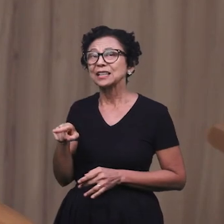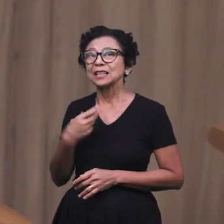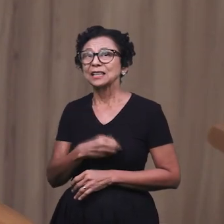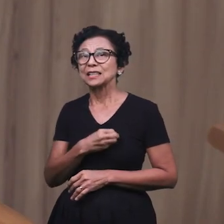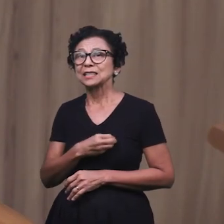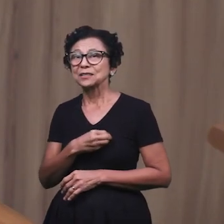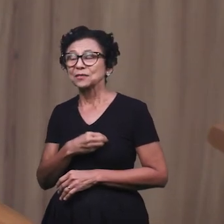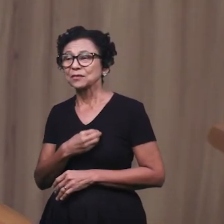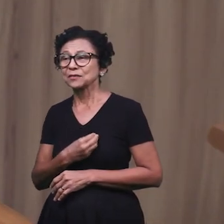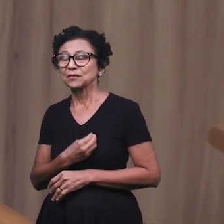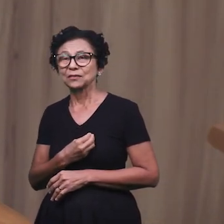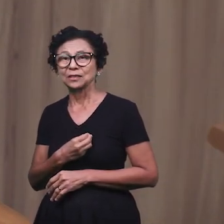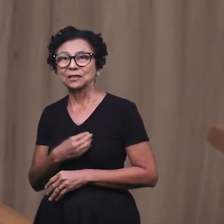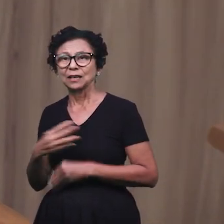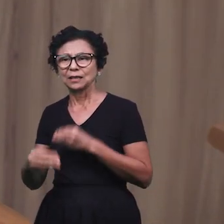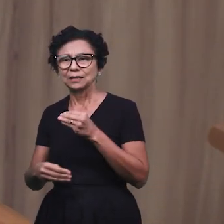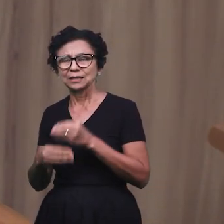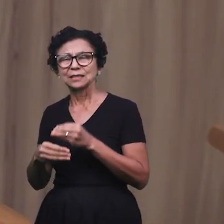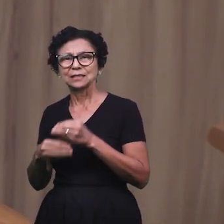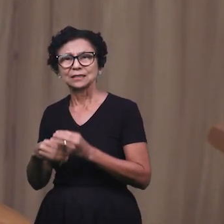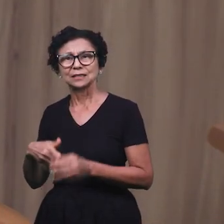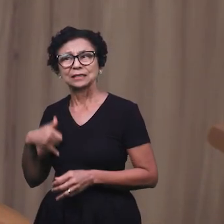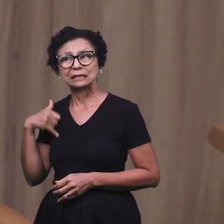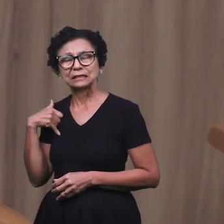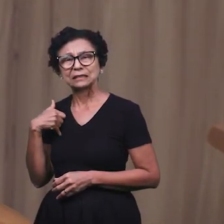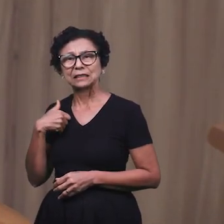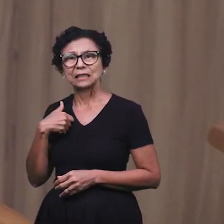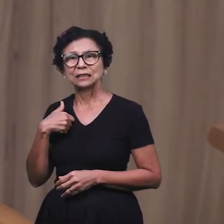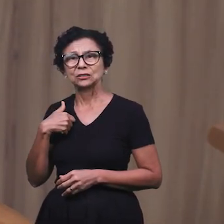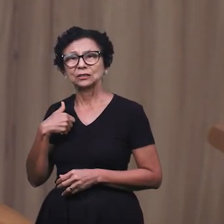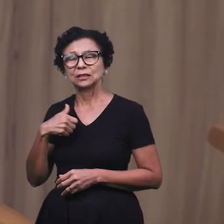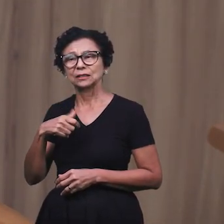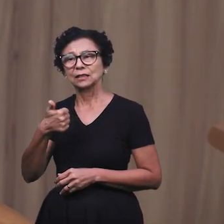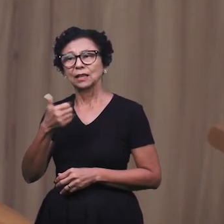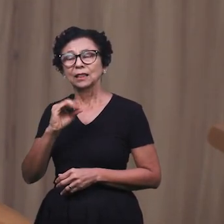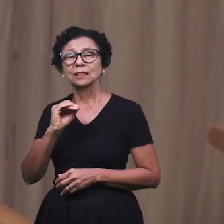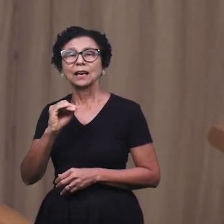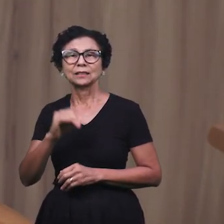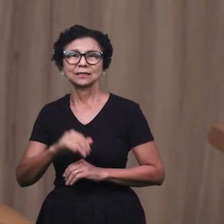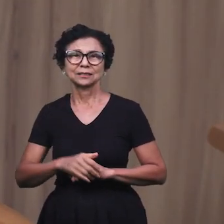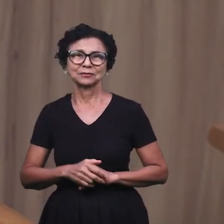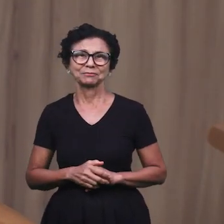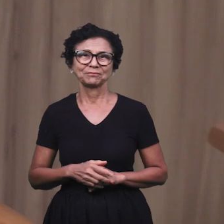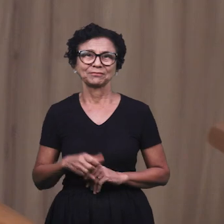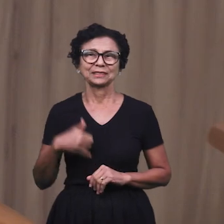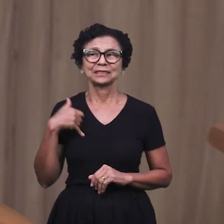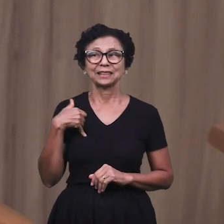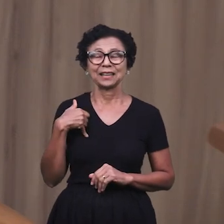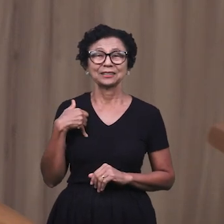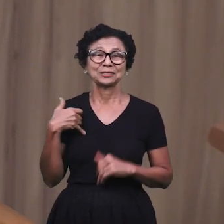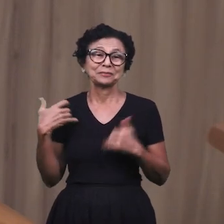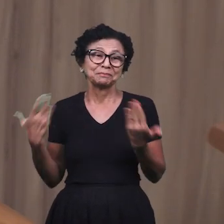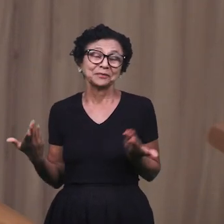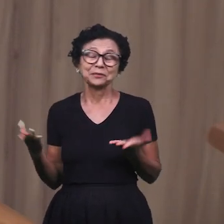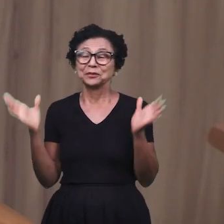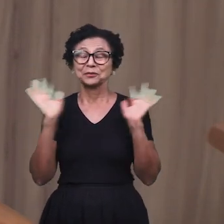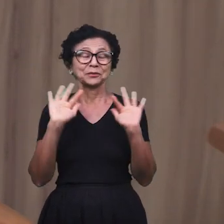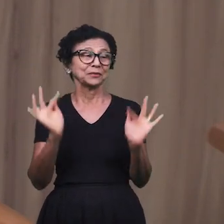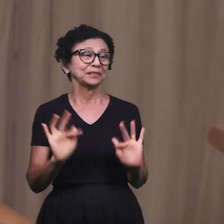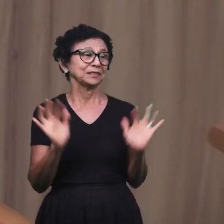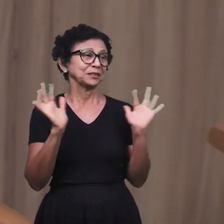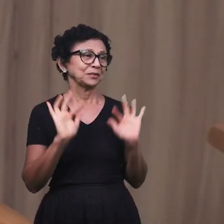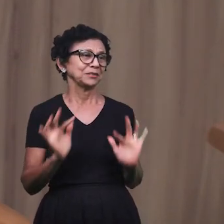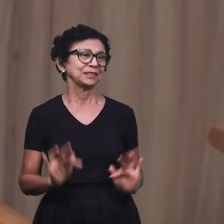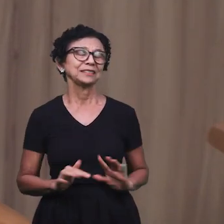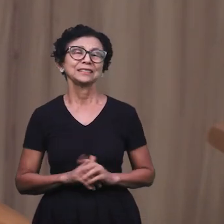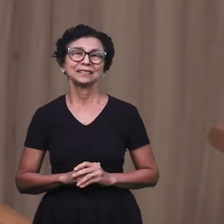de estar participando do dia a dia, de estar ali vendo o crescimento dos seus netinhos, que eles ficam felizes que a expectativa de